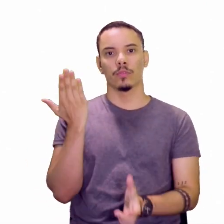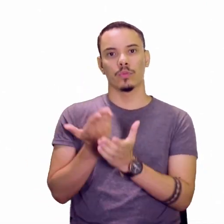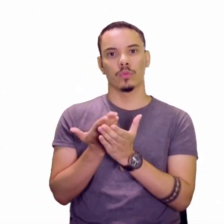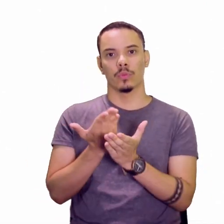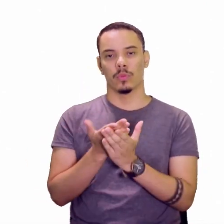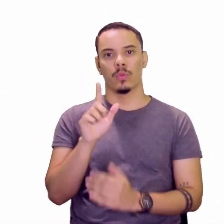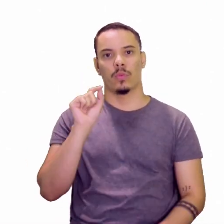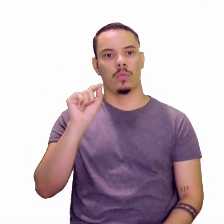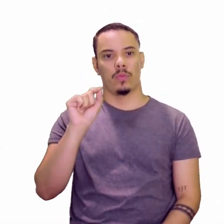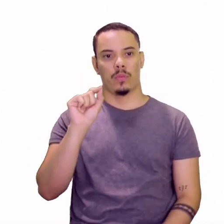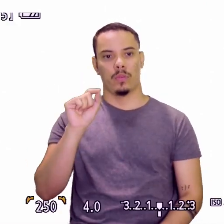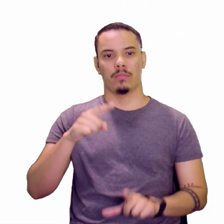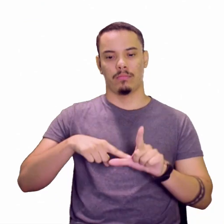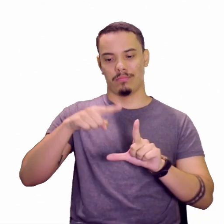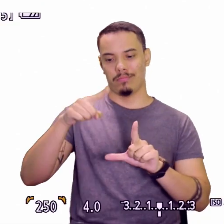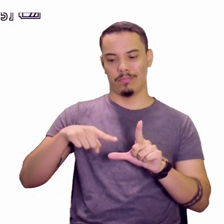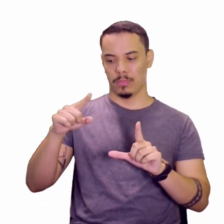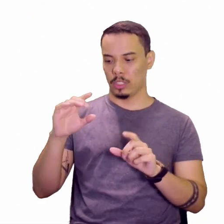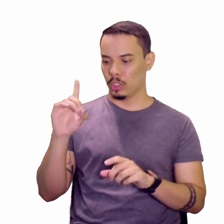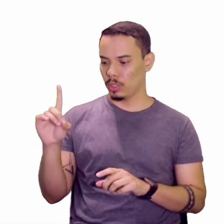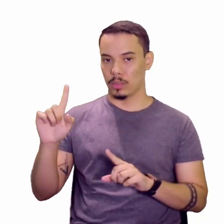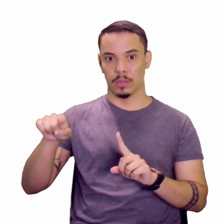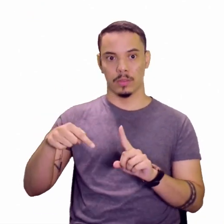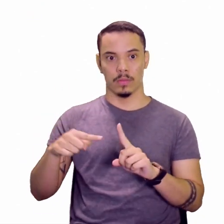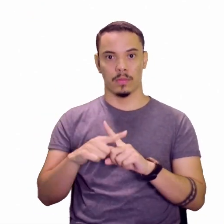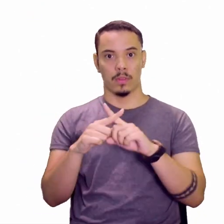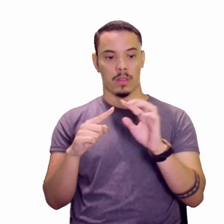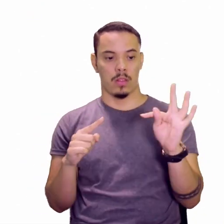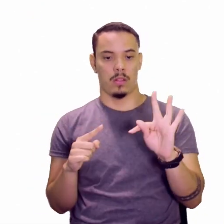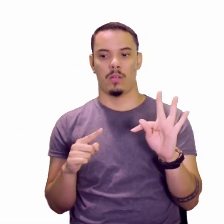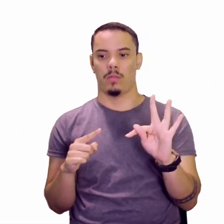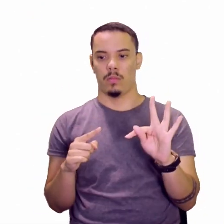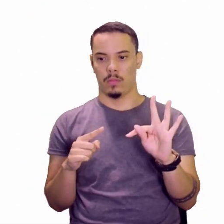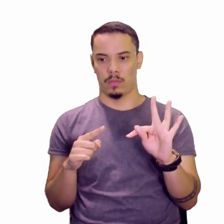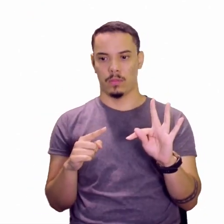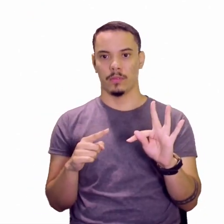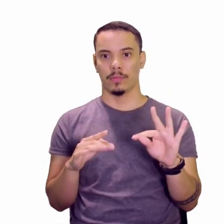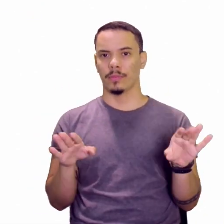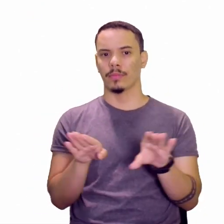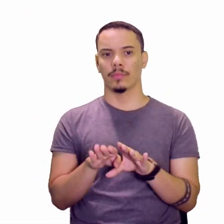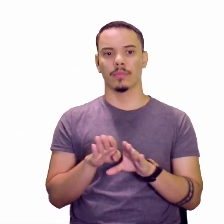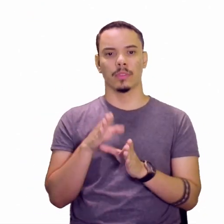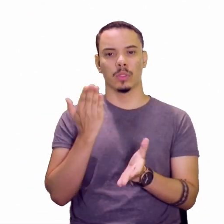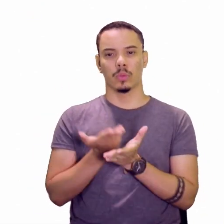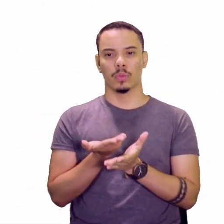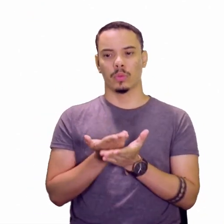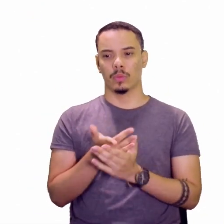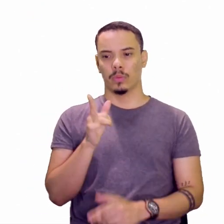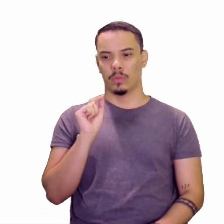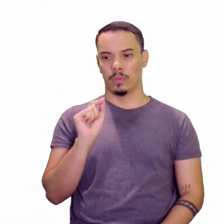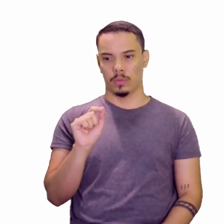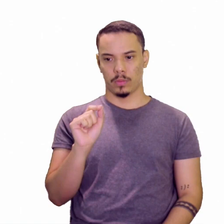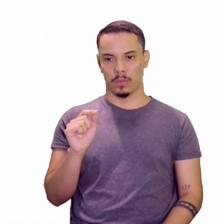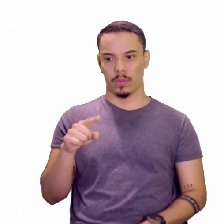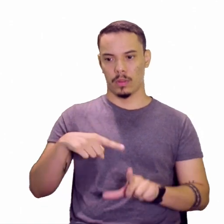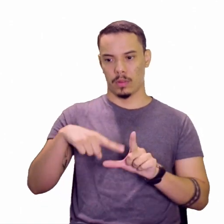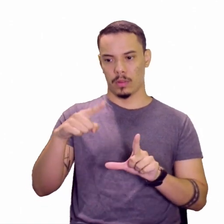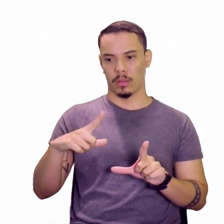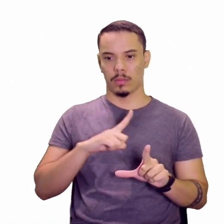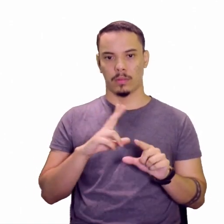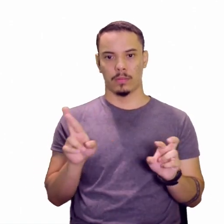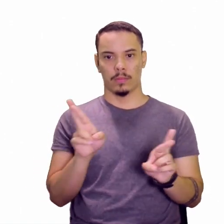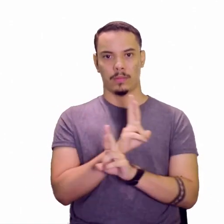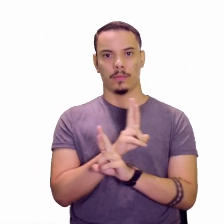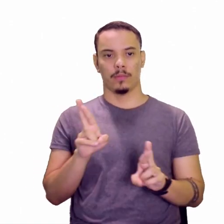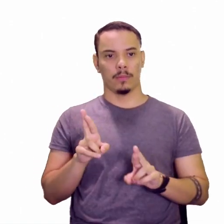Estudamos também dele o gráfico da distância do tempo, certo? E também estudamos que o gráfico está relacionado, né,